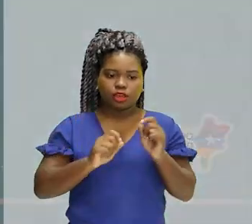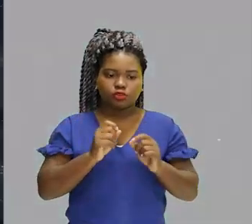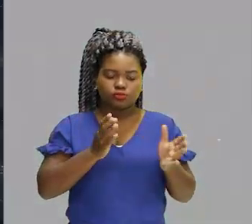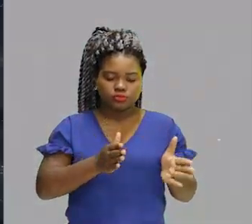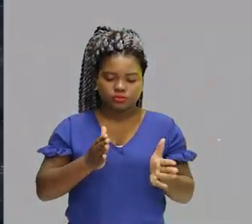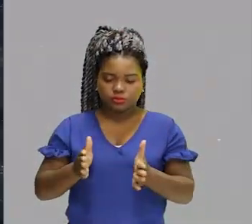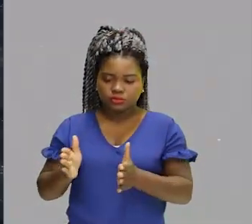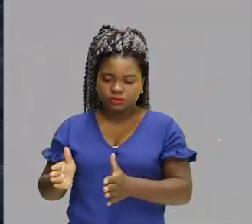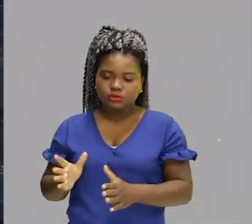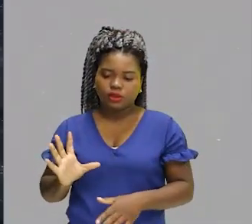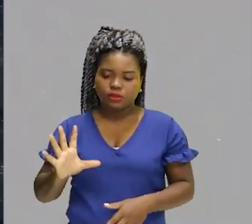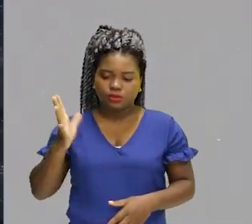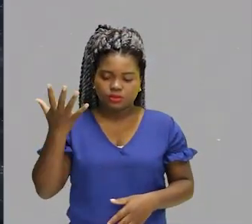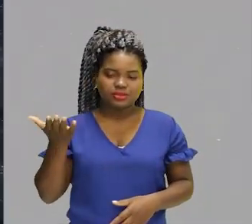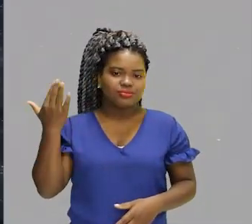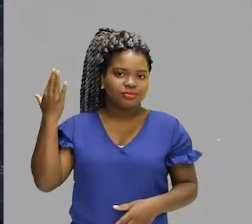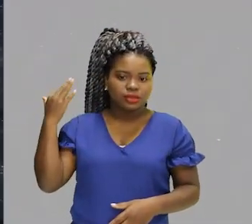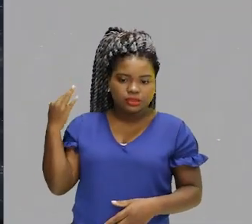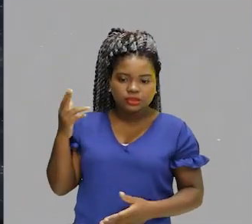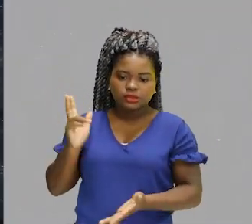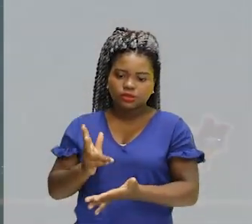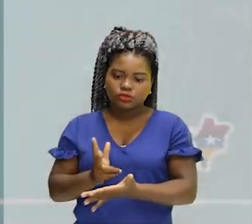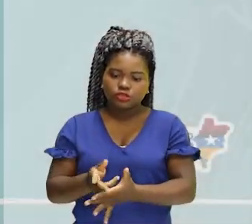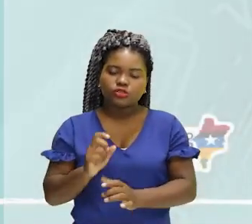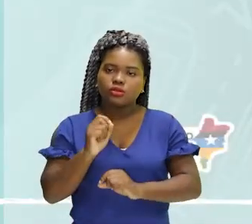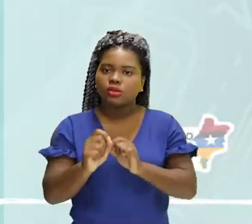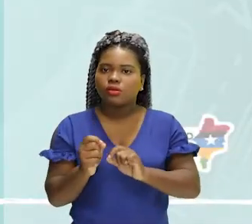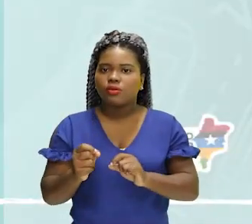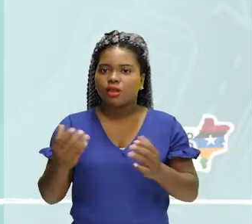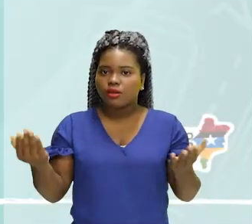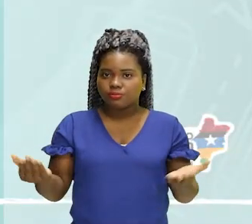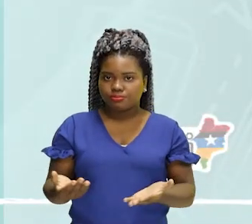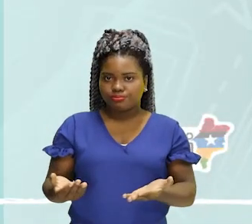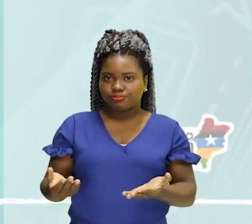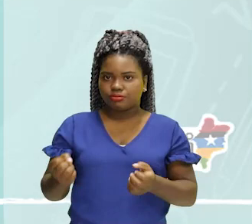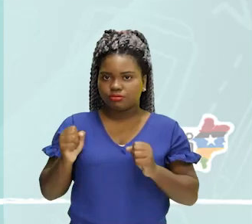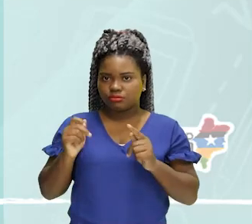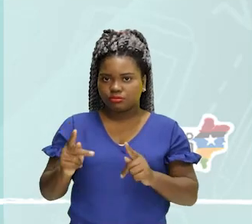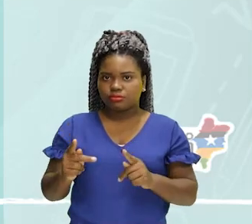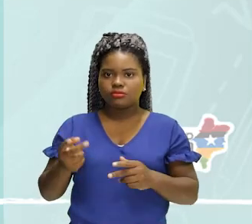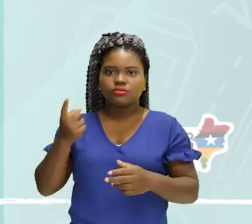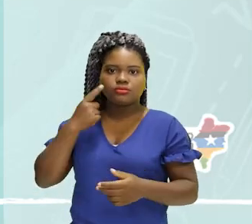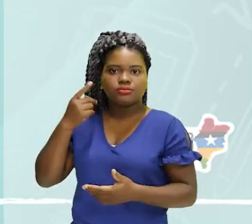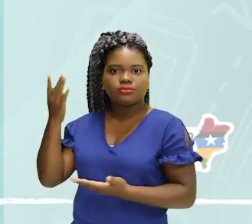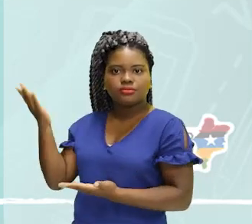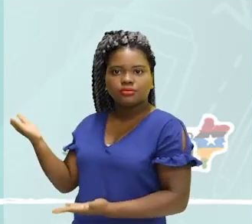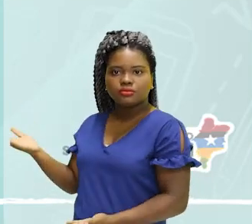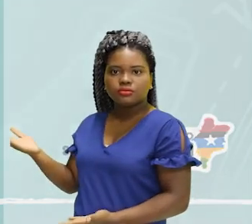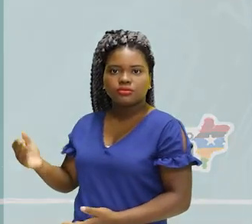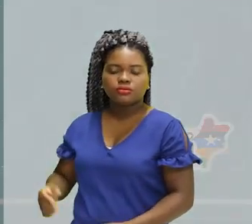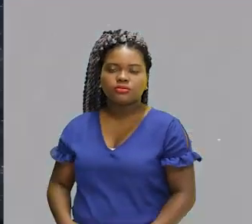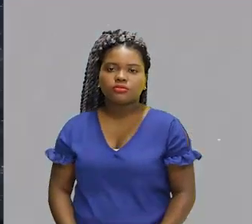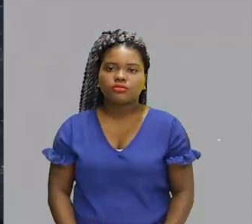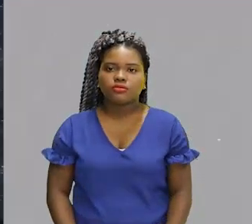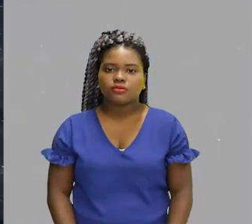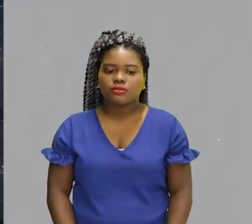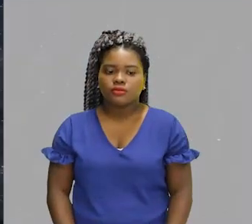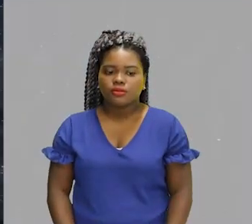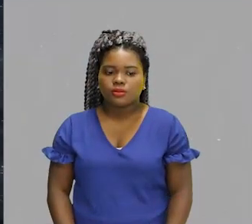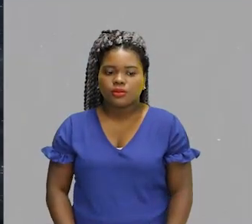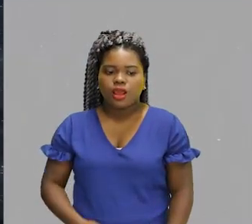no passado e que continua no presente. Helena viene sofrendo com esses dolores hace